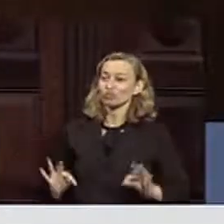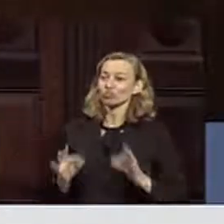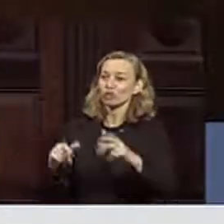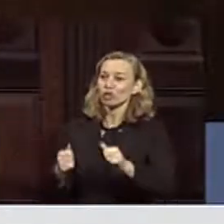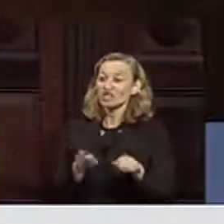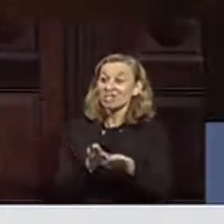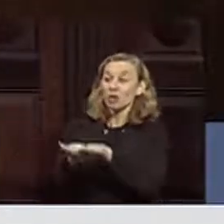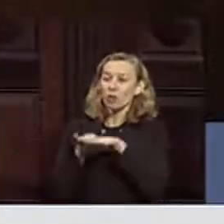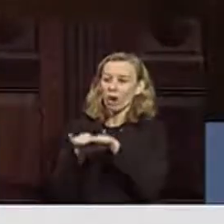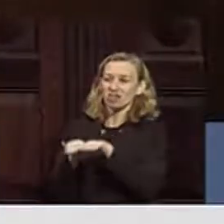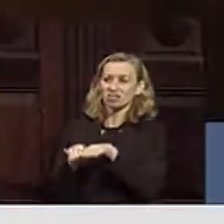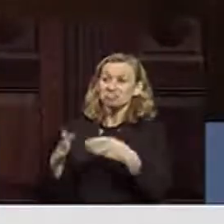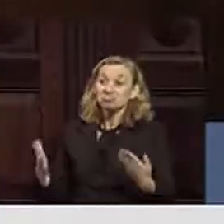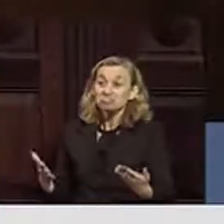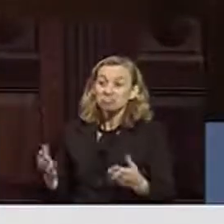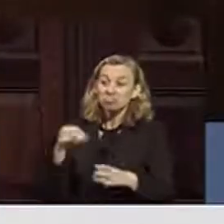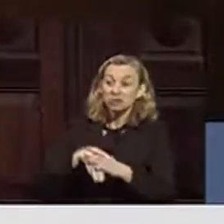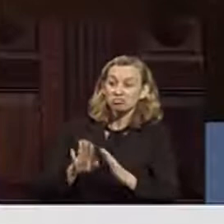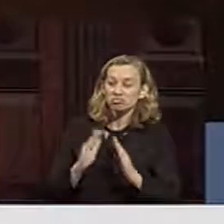Quando o prefeito